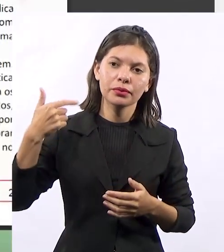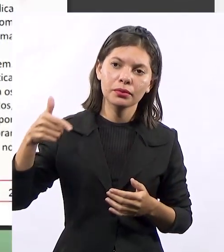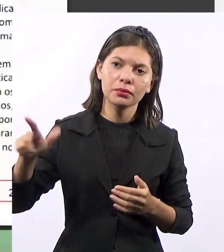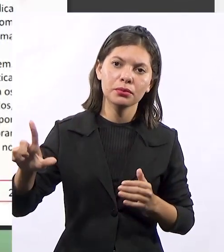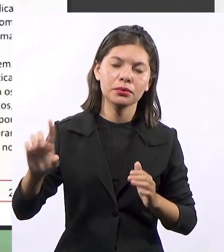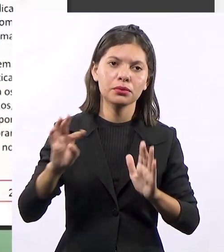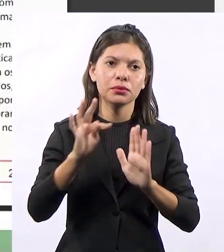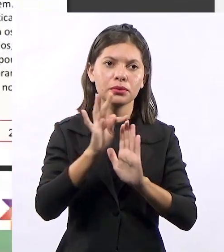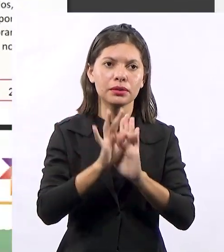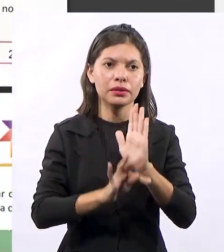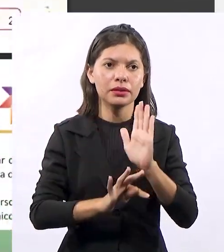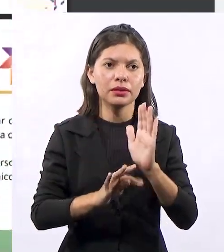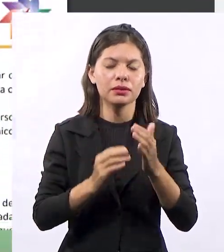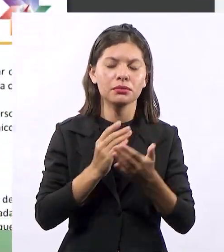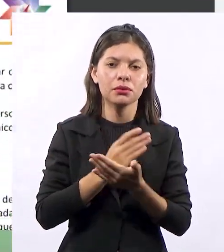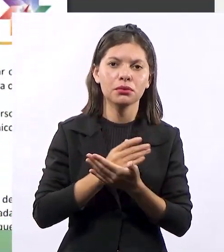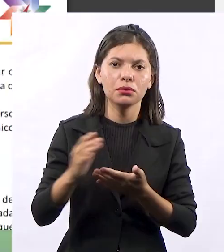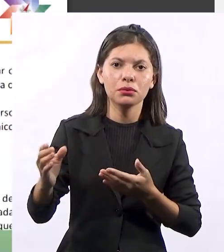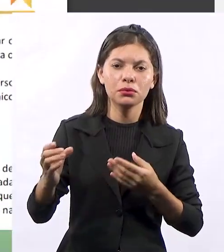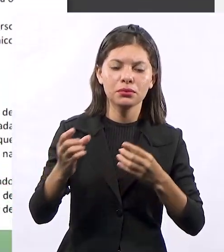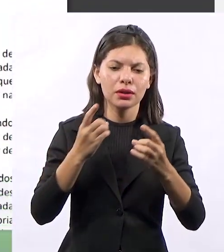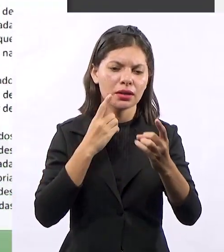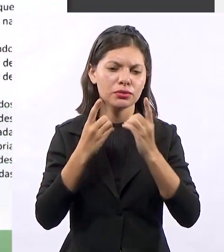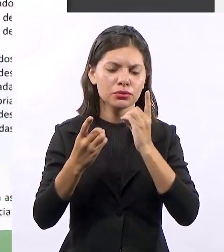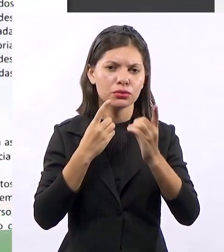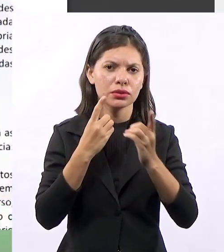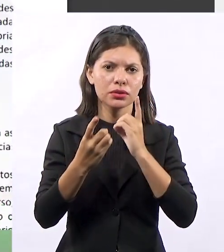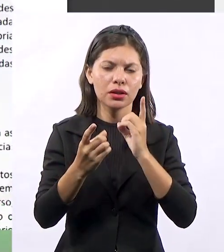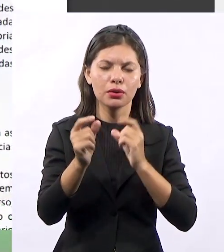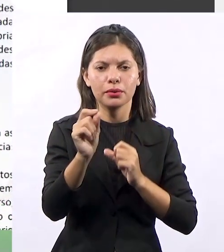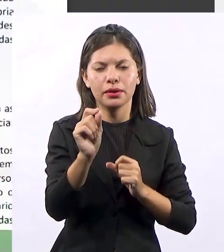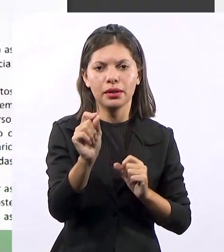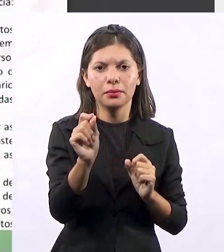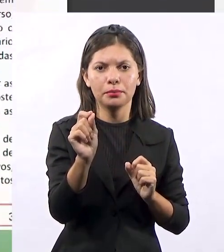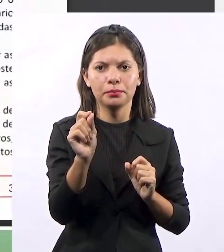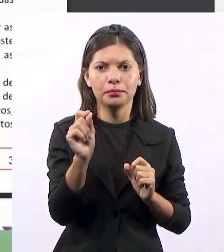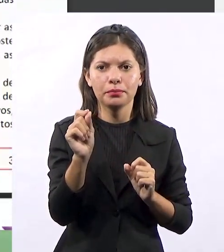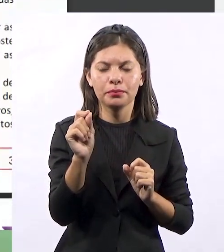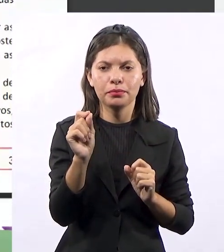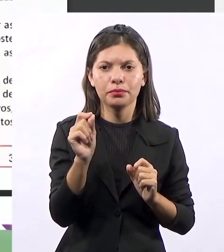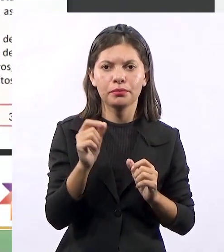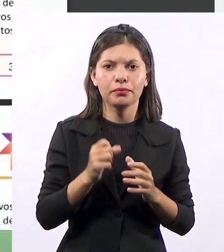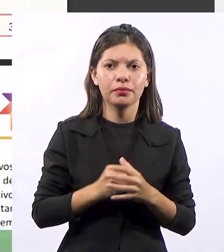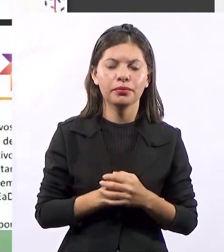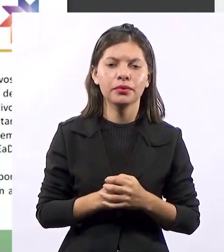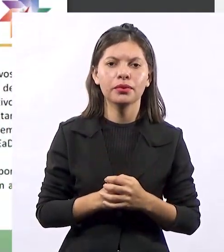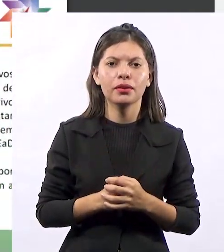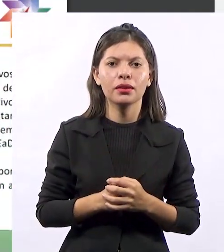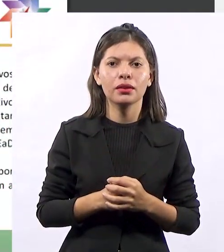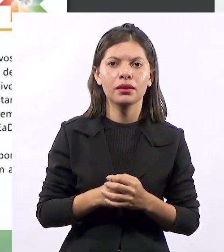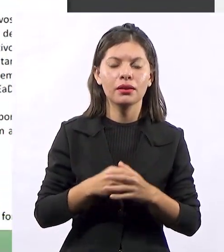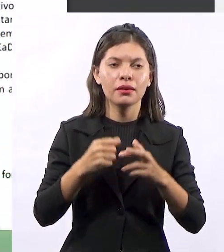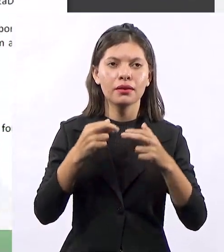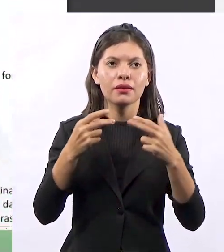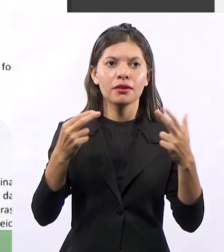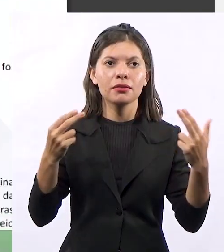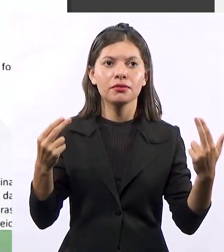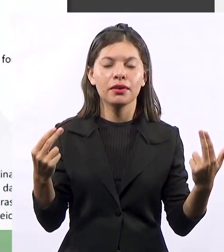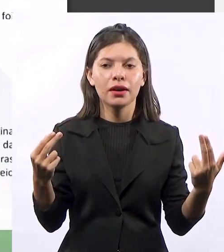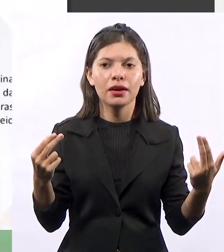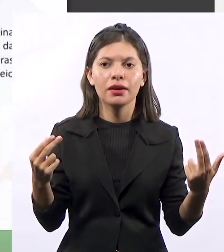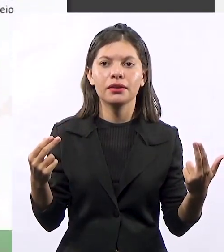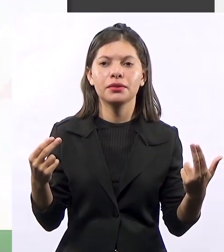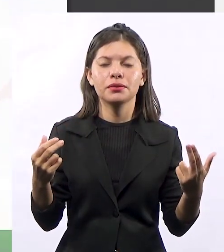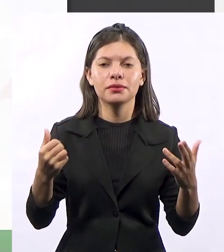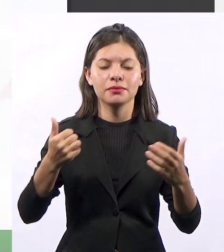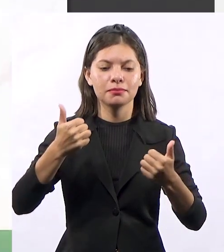ao longo da discussão a comentários e passagens que vão